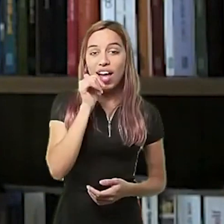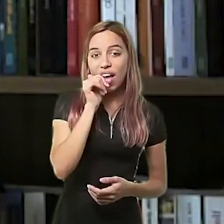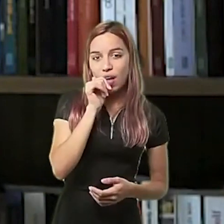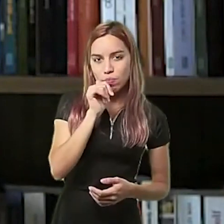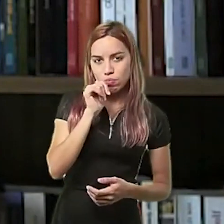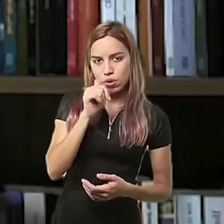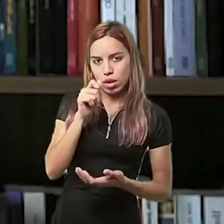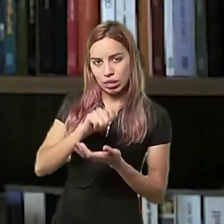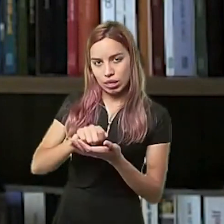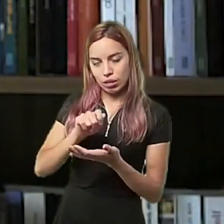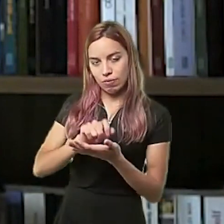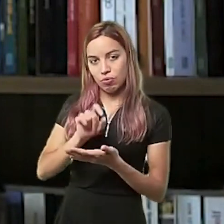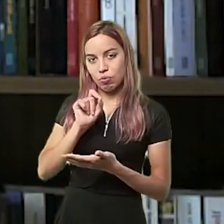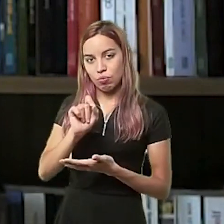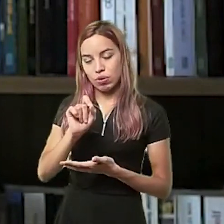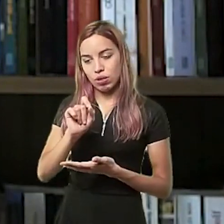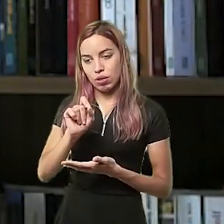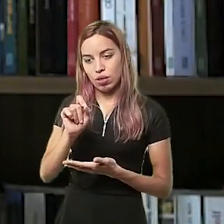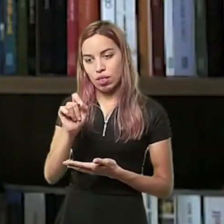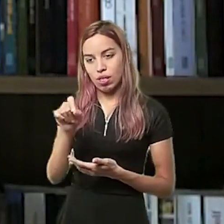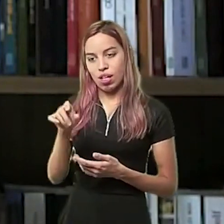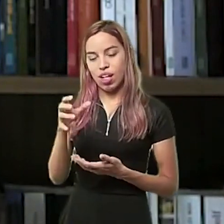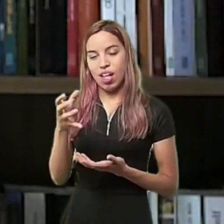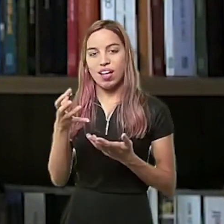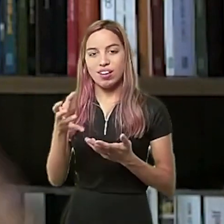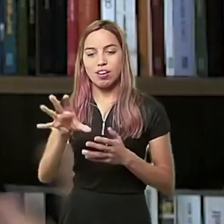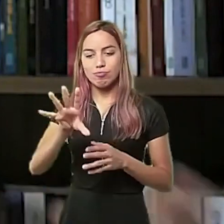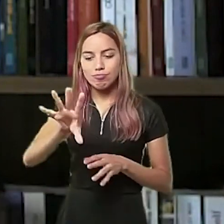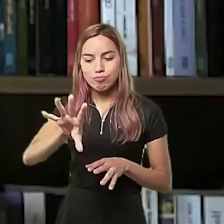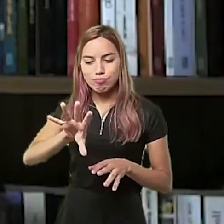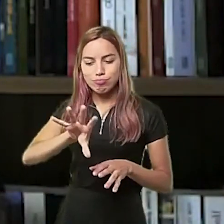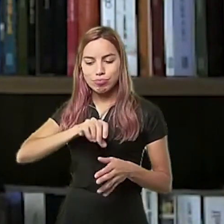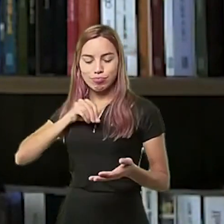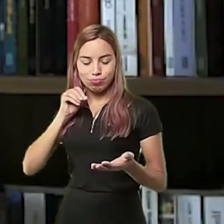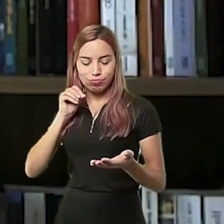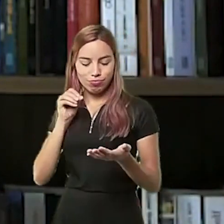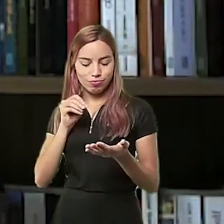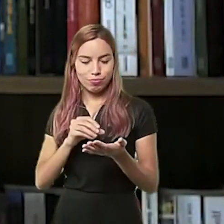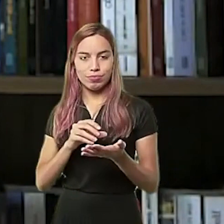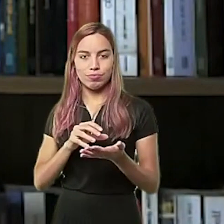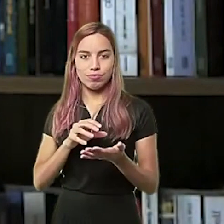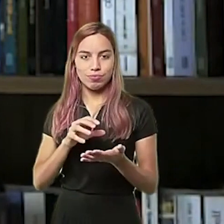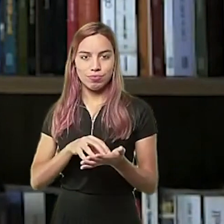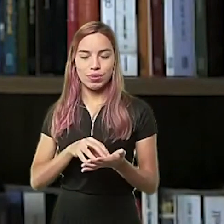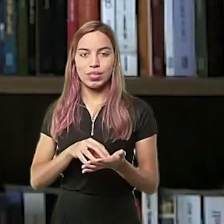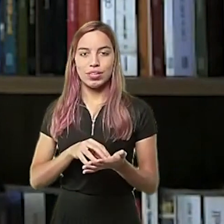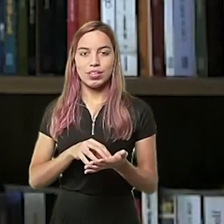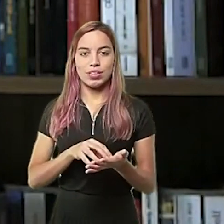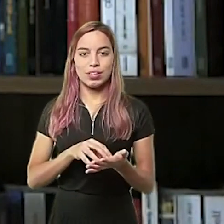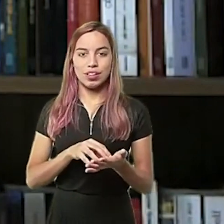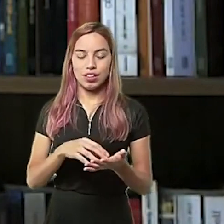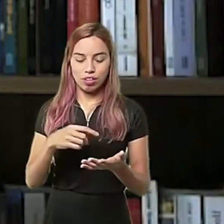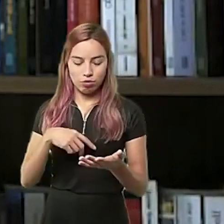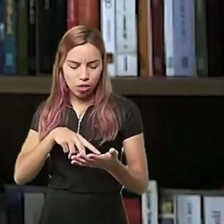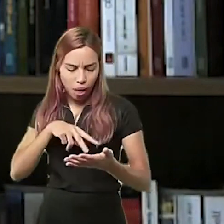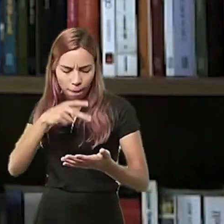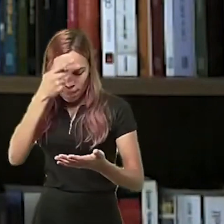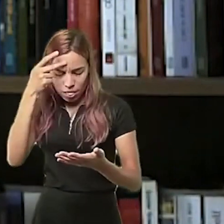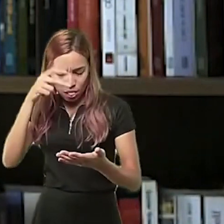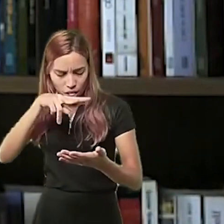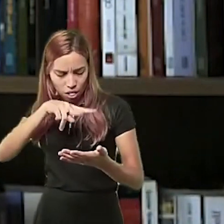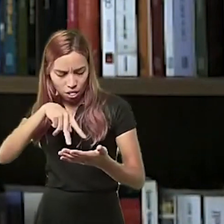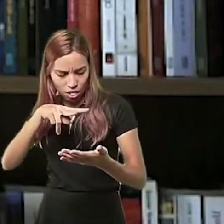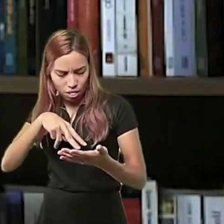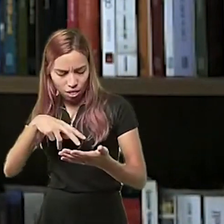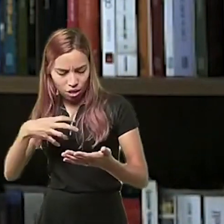leva para o lugar da literatura, né, que criamos enquanto leitores, né? Quando a gente pega um